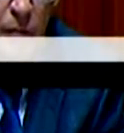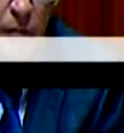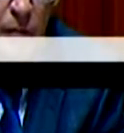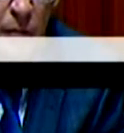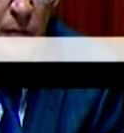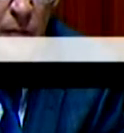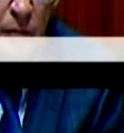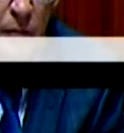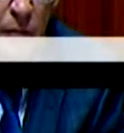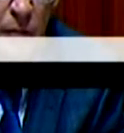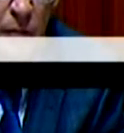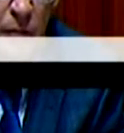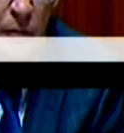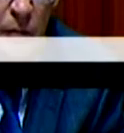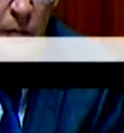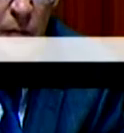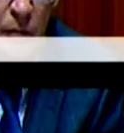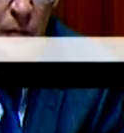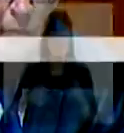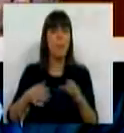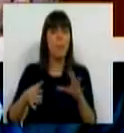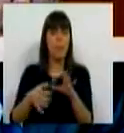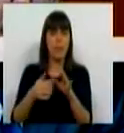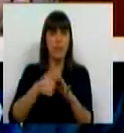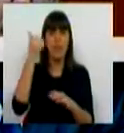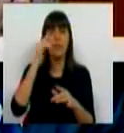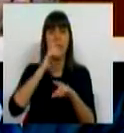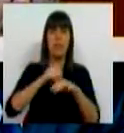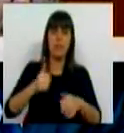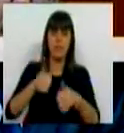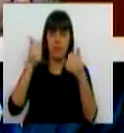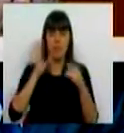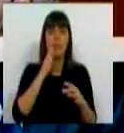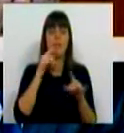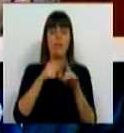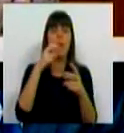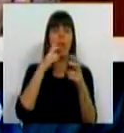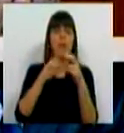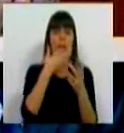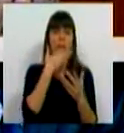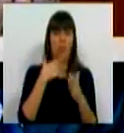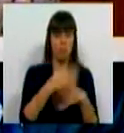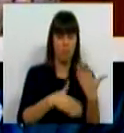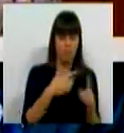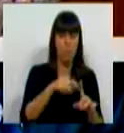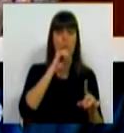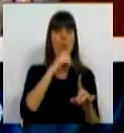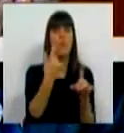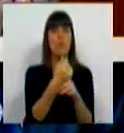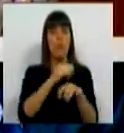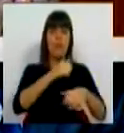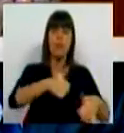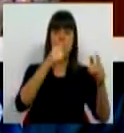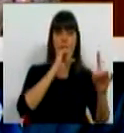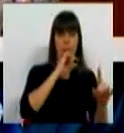ganha-se nas cidades. E perde-se ou ganha-se nas cidades em função da eficiência energética que seja possível adquirir nas